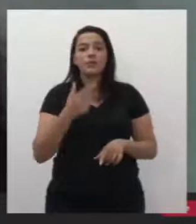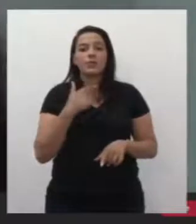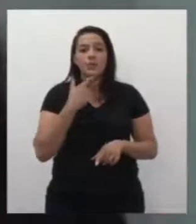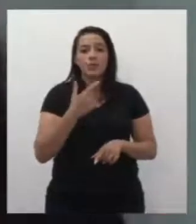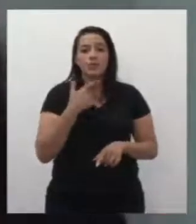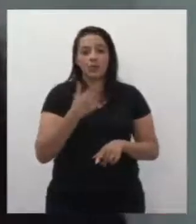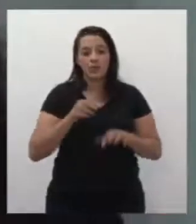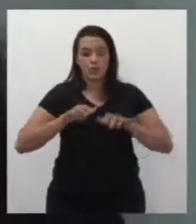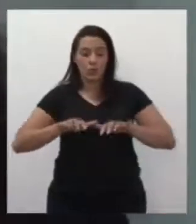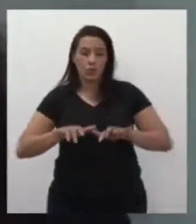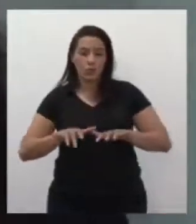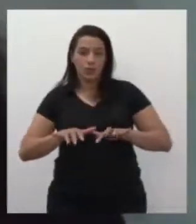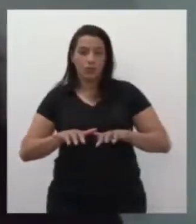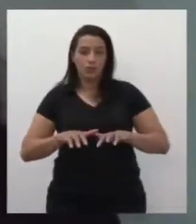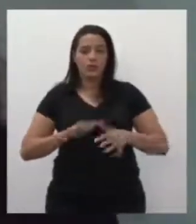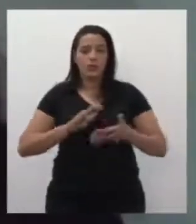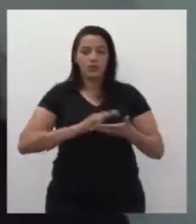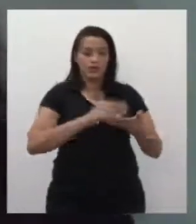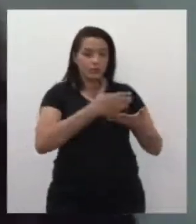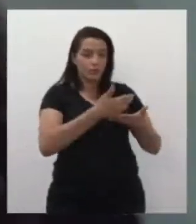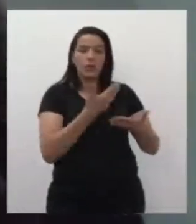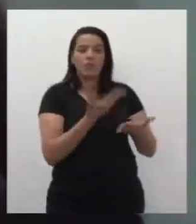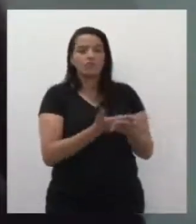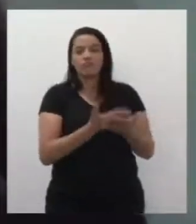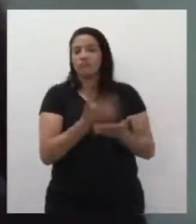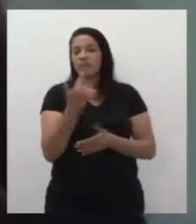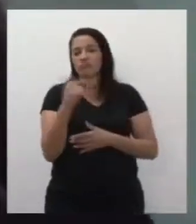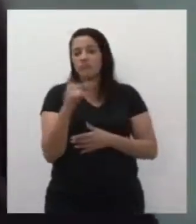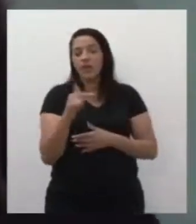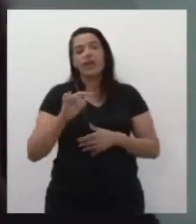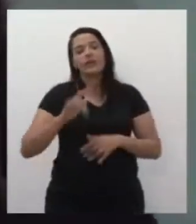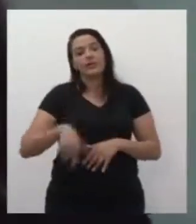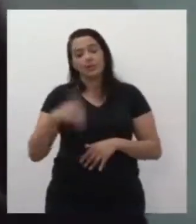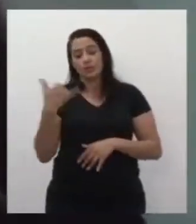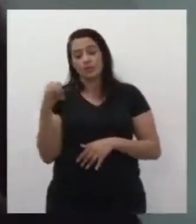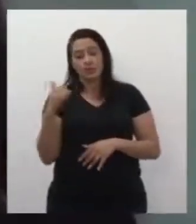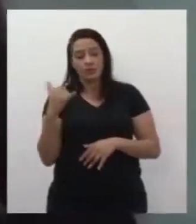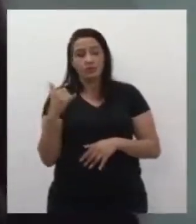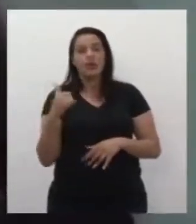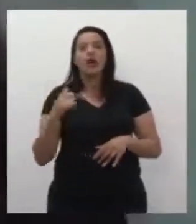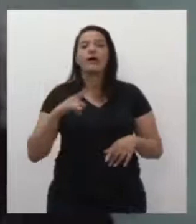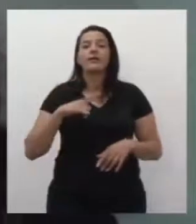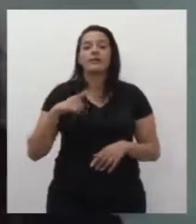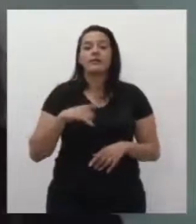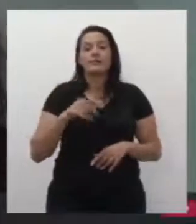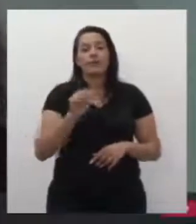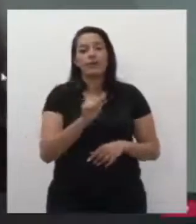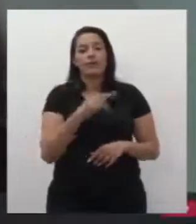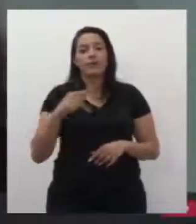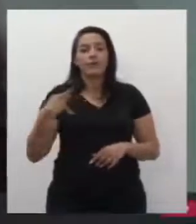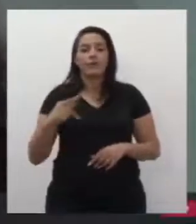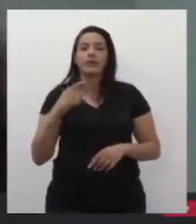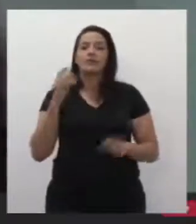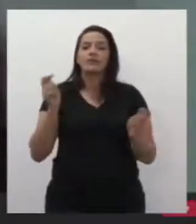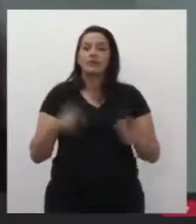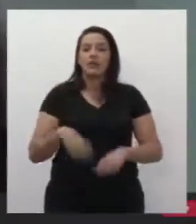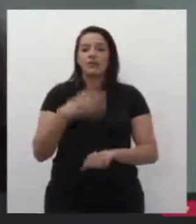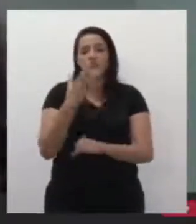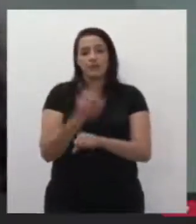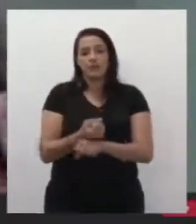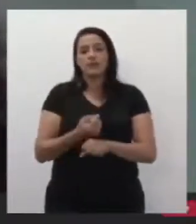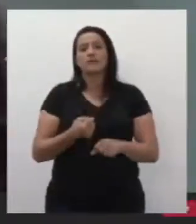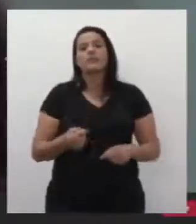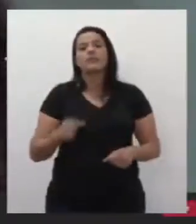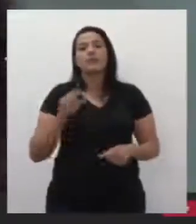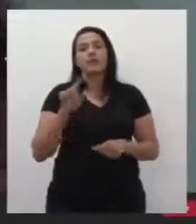ao computador, né, que eles estudam pelo celular. Então, o nosso aplicativo, ele existe também, tanto para Google Play,